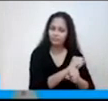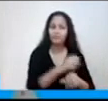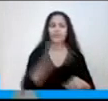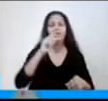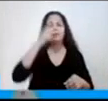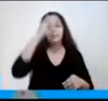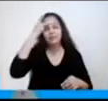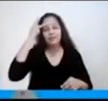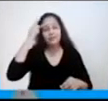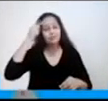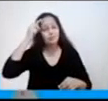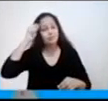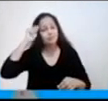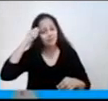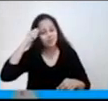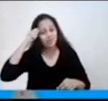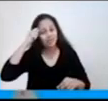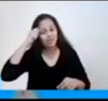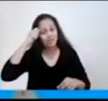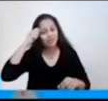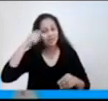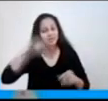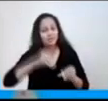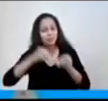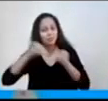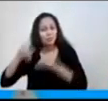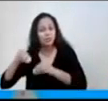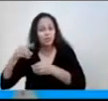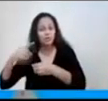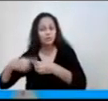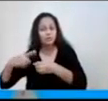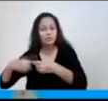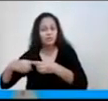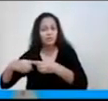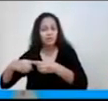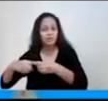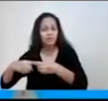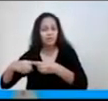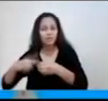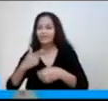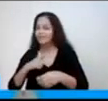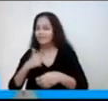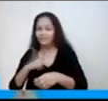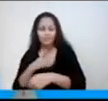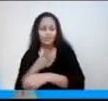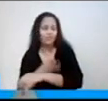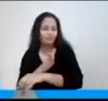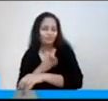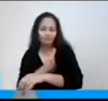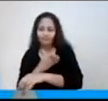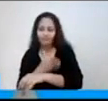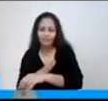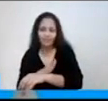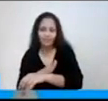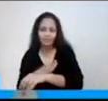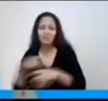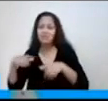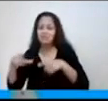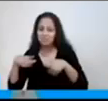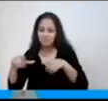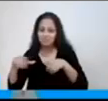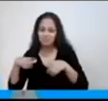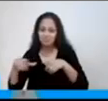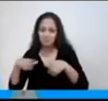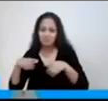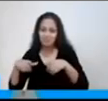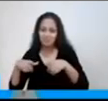aí os negros foram para as cidades, não tinham um treinamento, uma mão de obra qualificada, aconteceu no